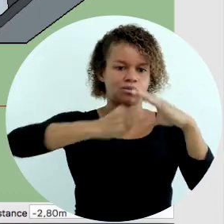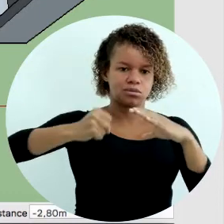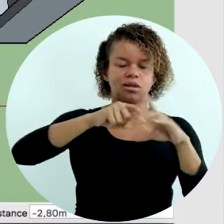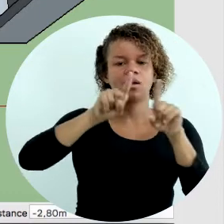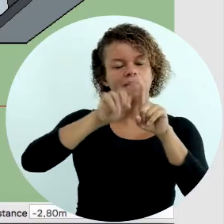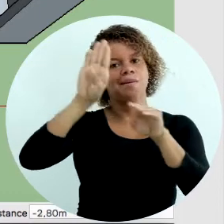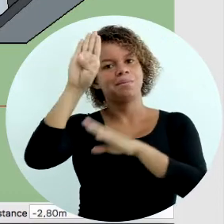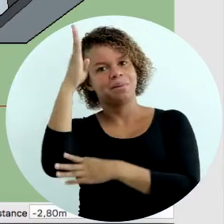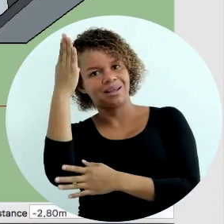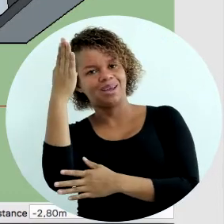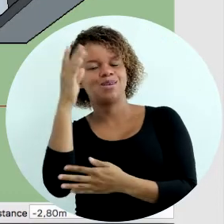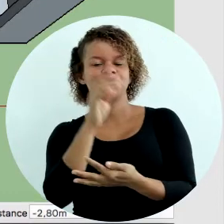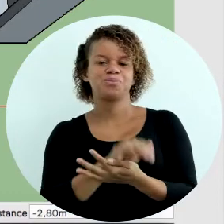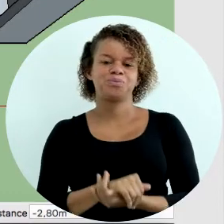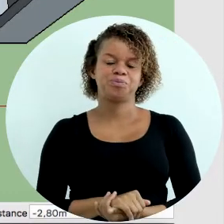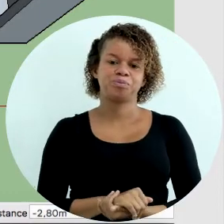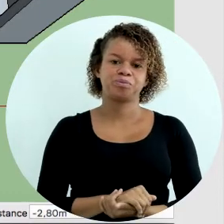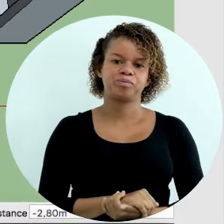banheiro.